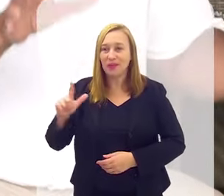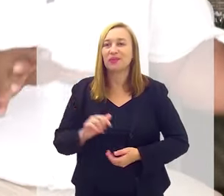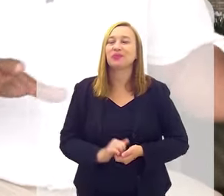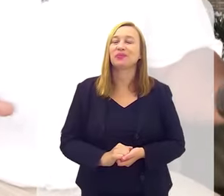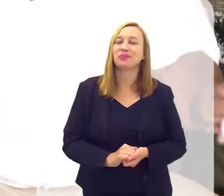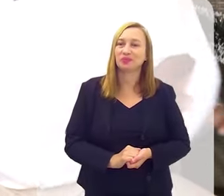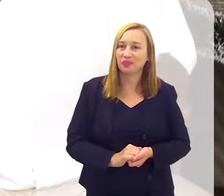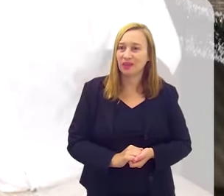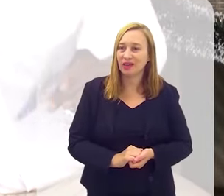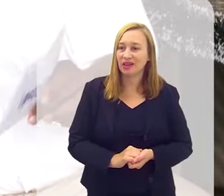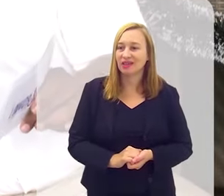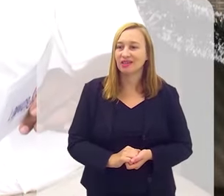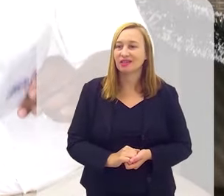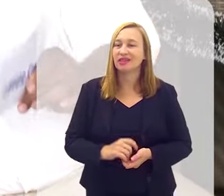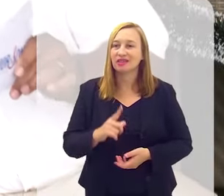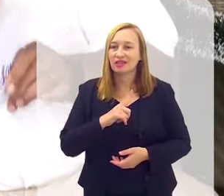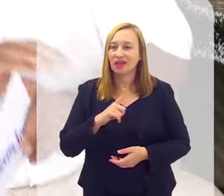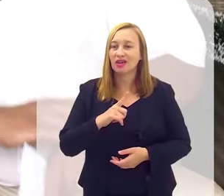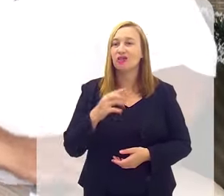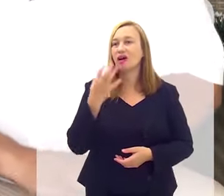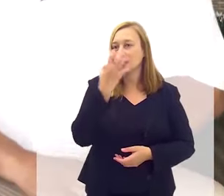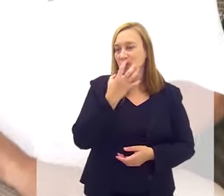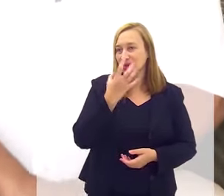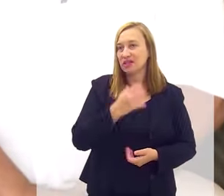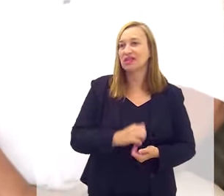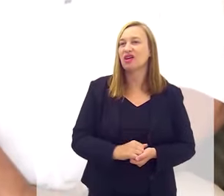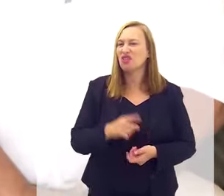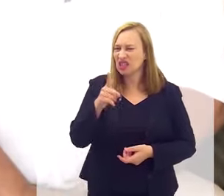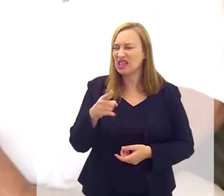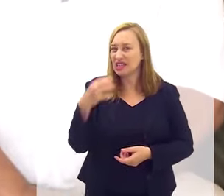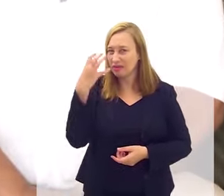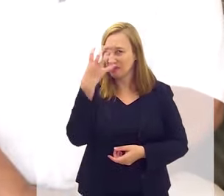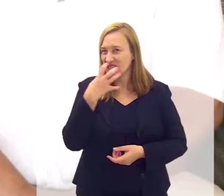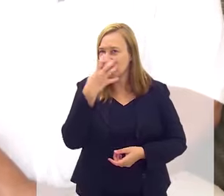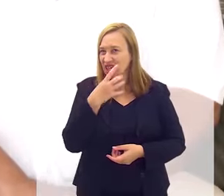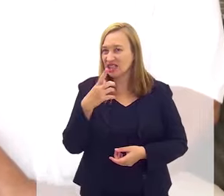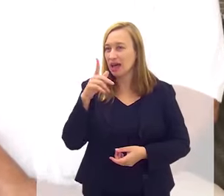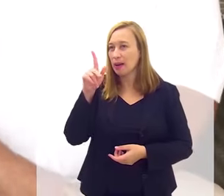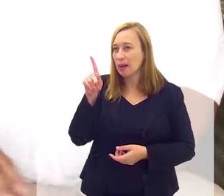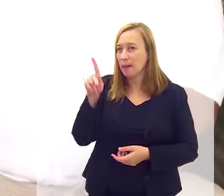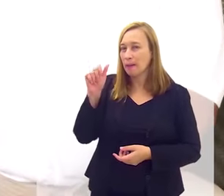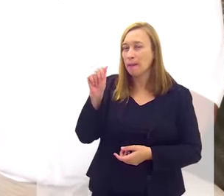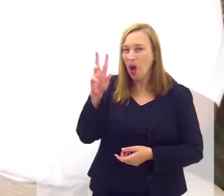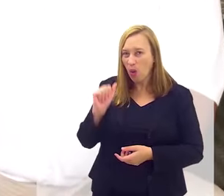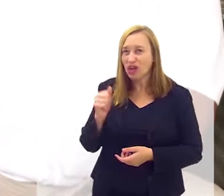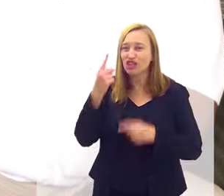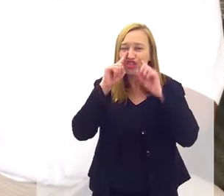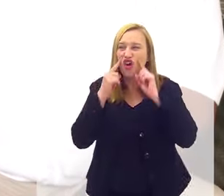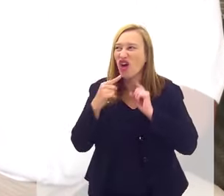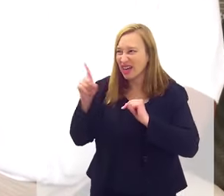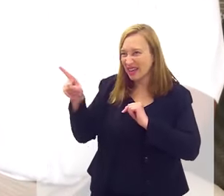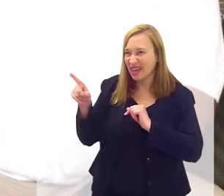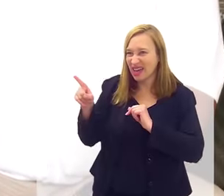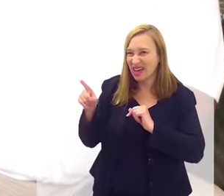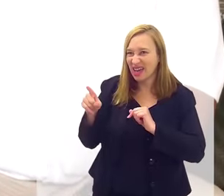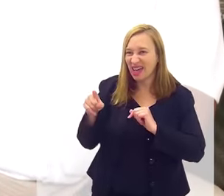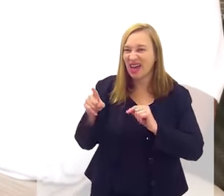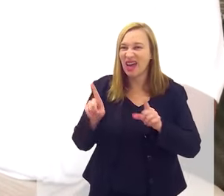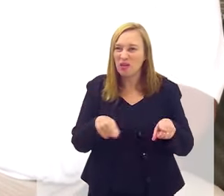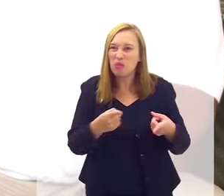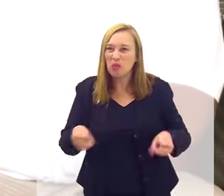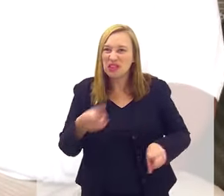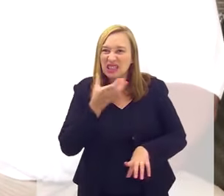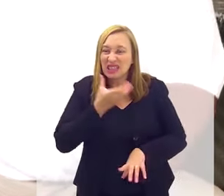desgraceira uma música de Natal que marcou tem uma música vamos lá você sabe quando você canta Paula chora né Paula